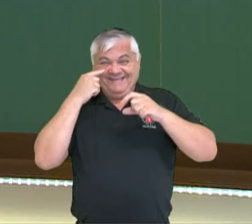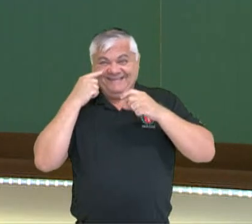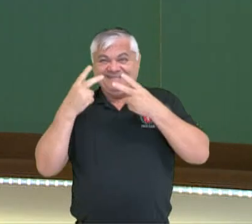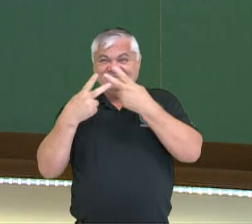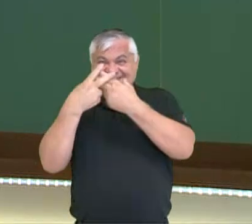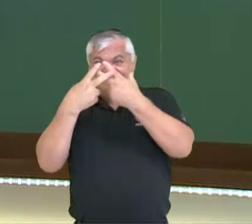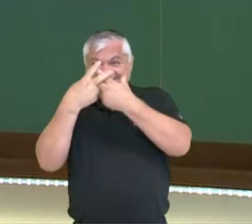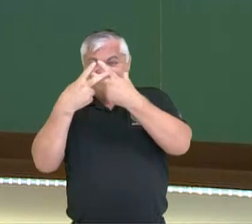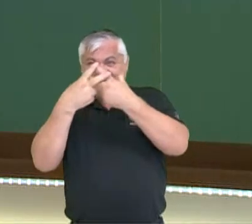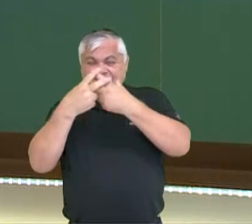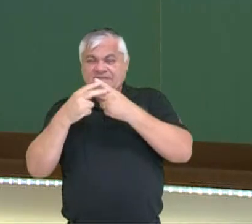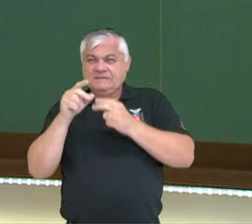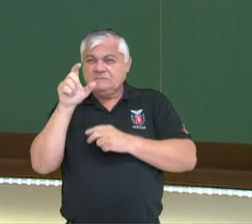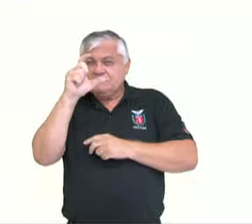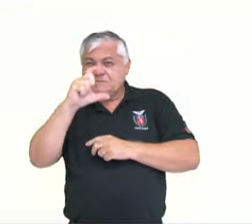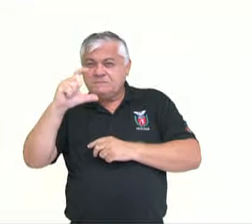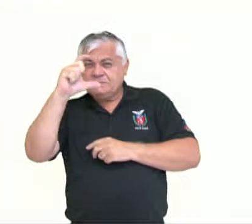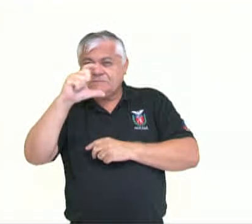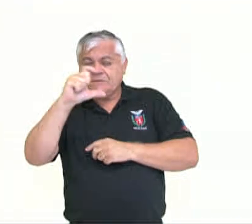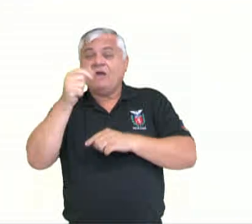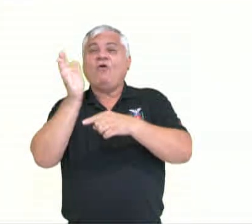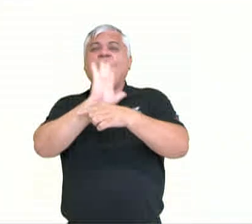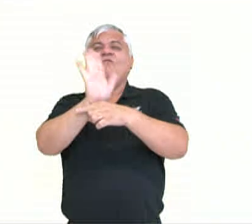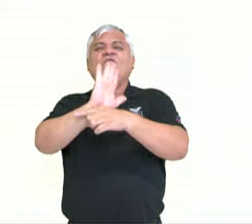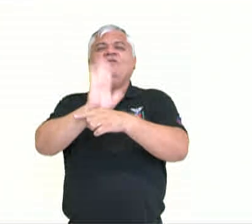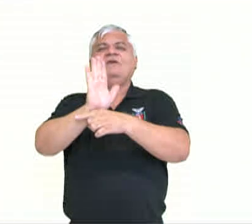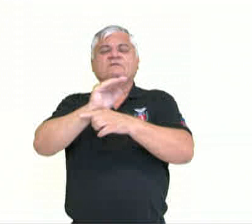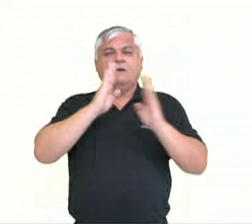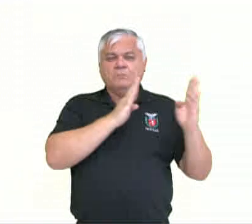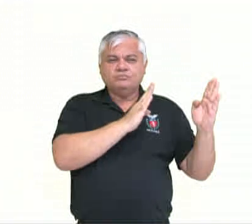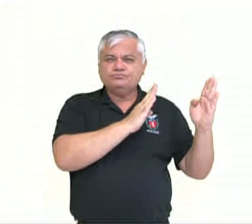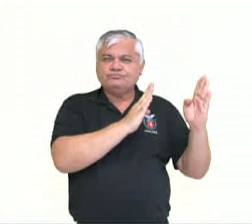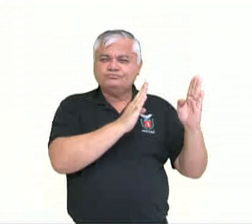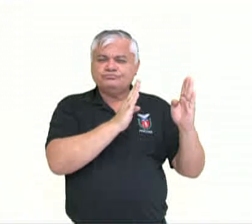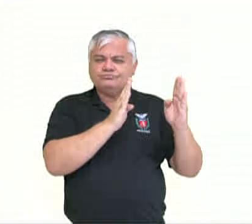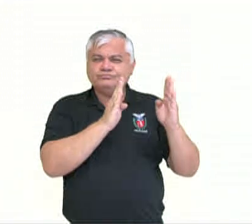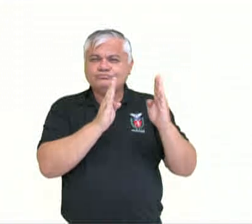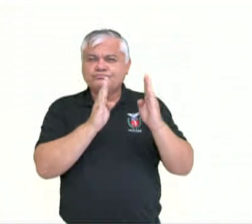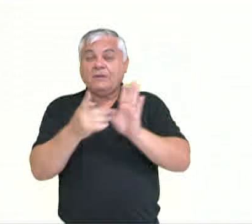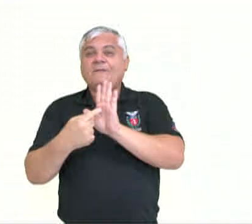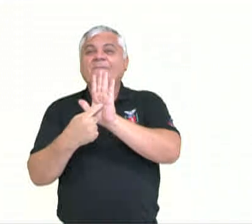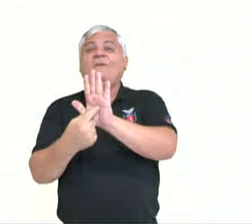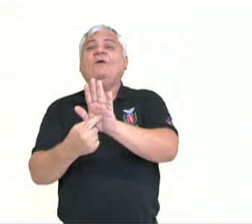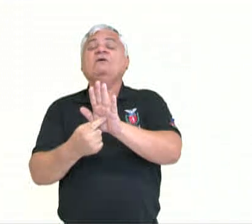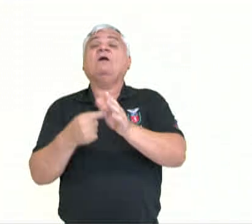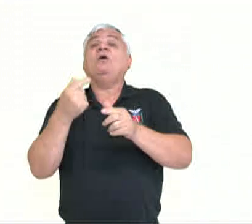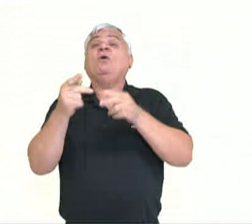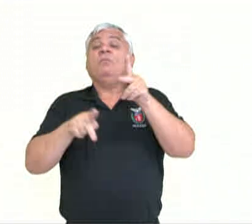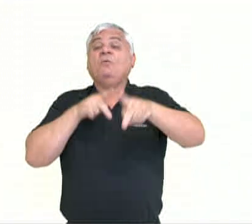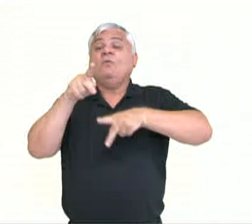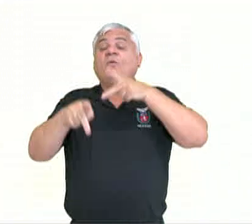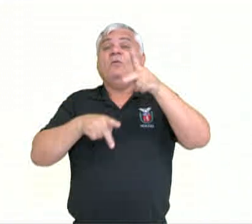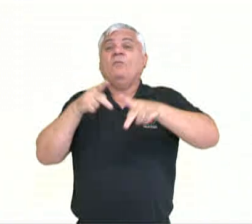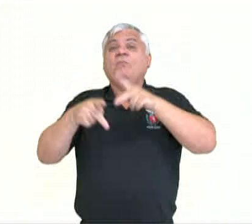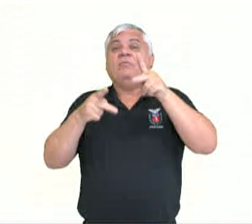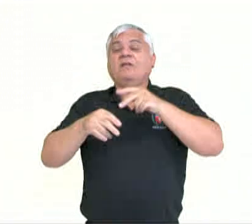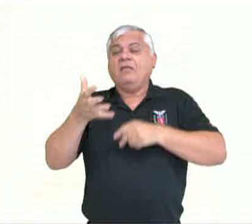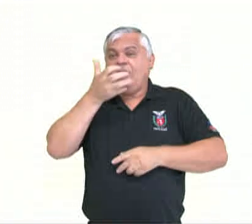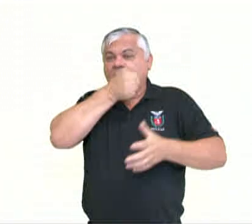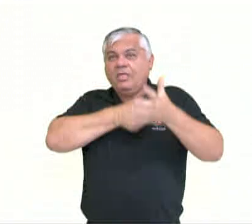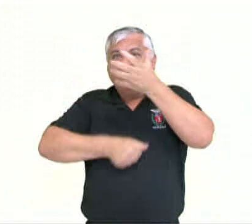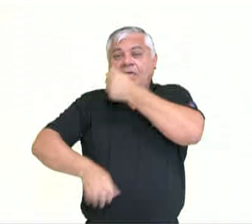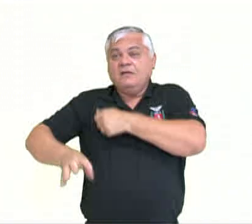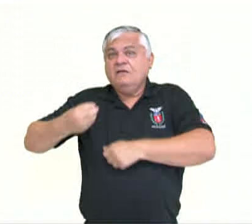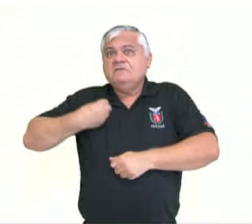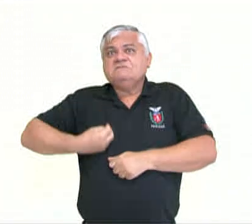um vídeo que mostra como que essas civilizações aí buscaram sobreviver num ambiente quase que